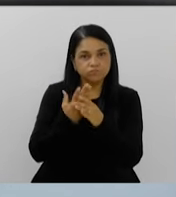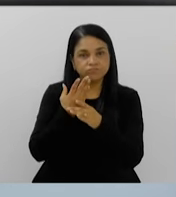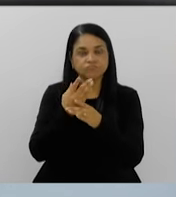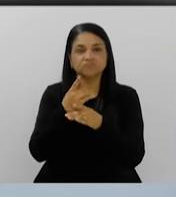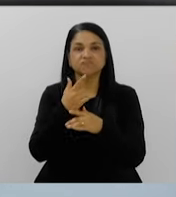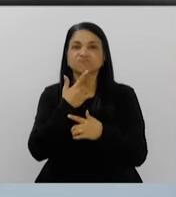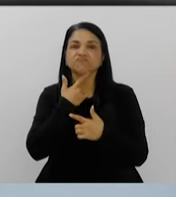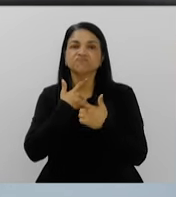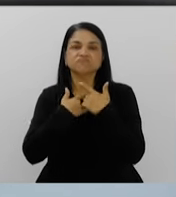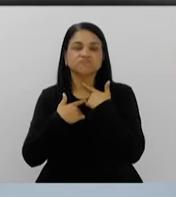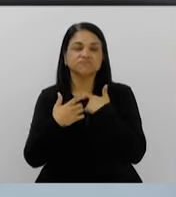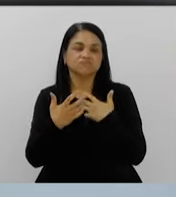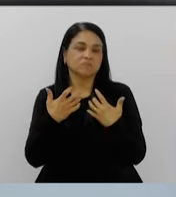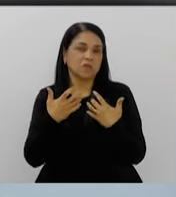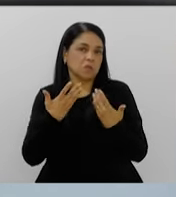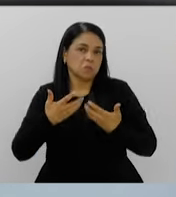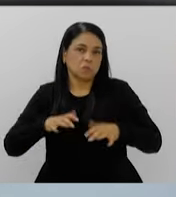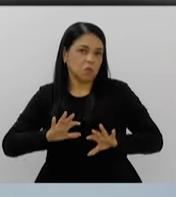desejar.